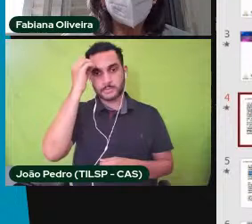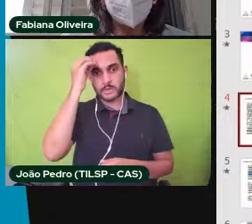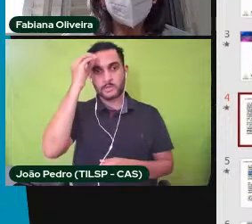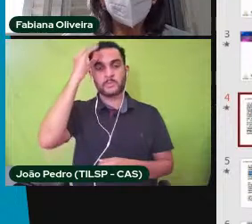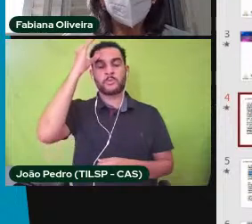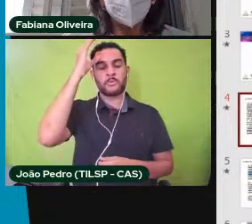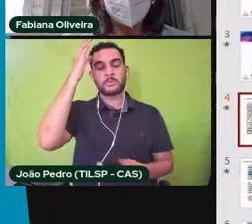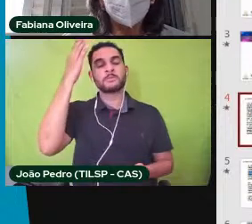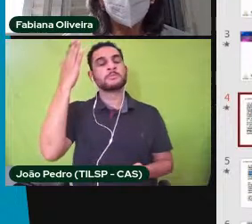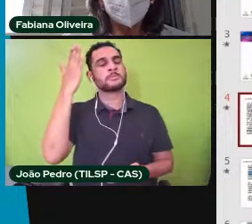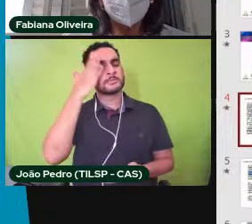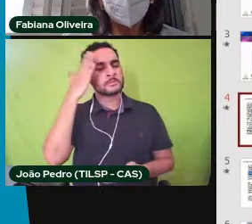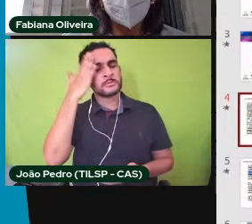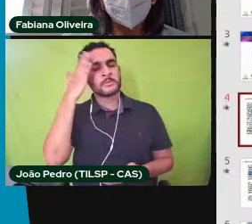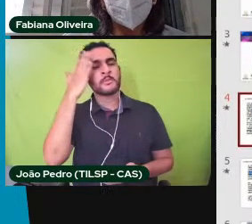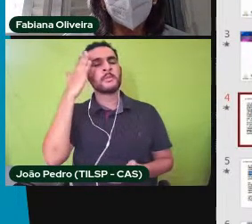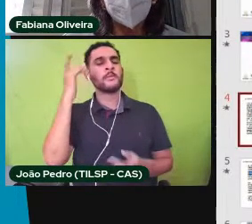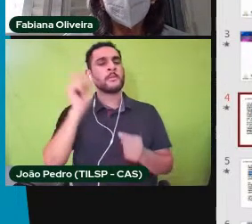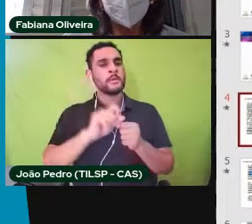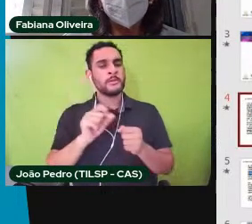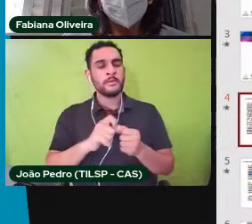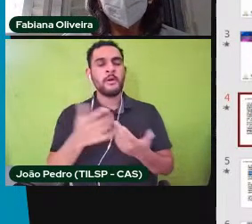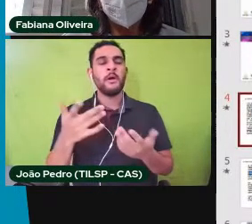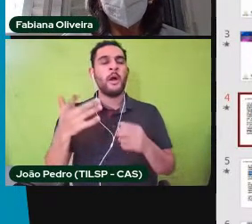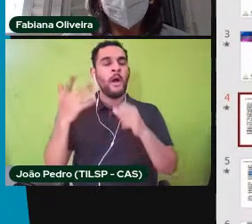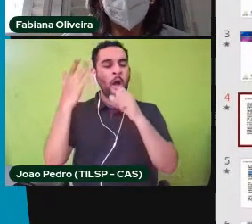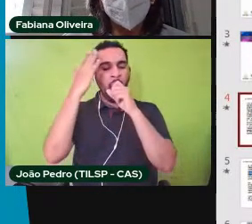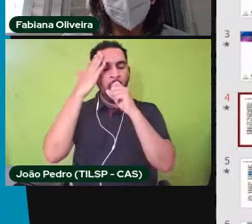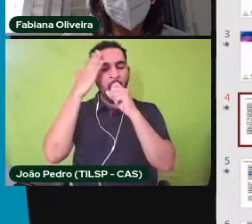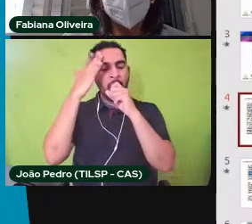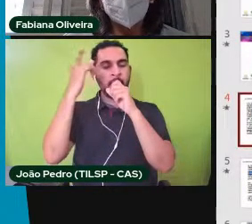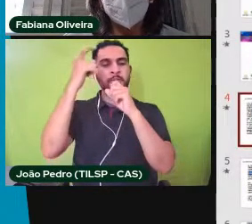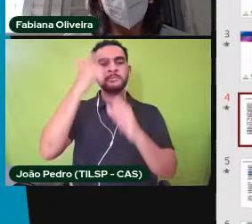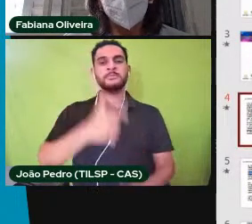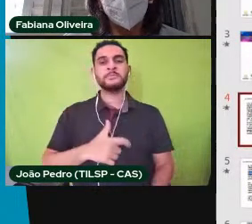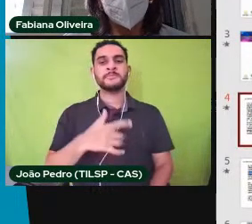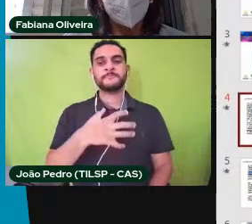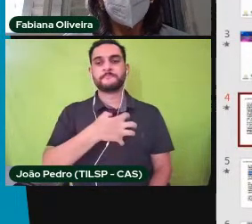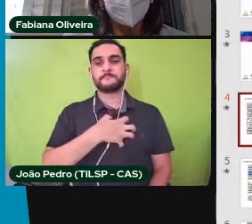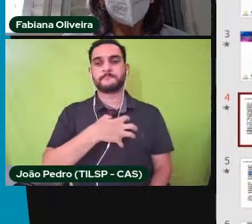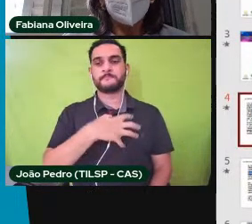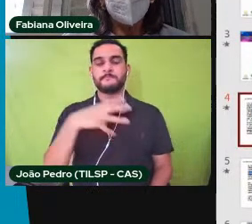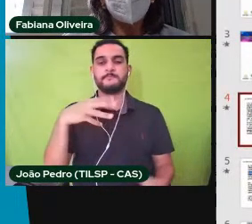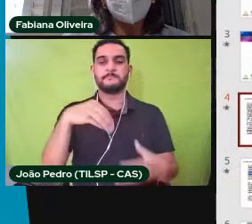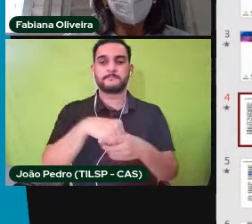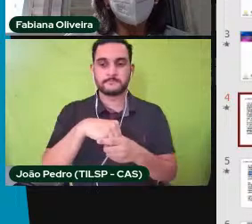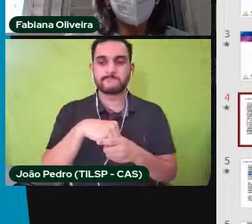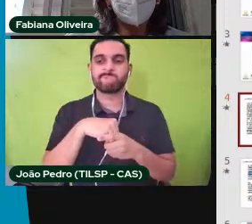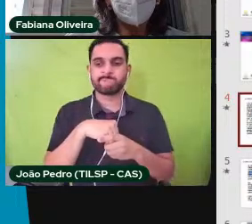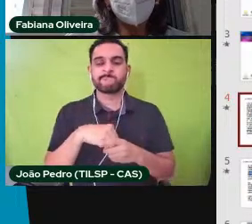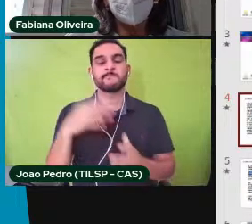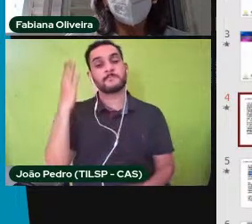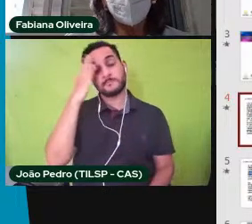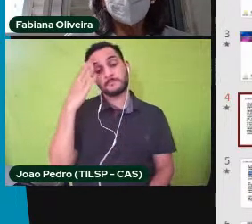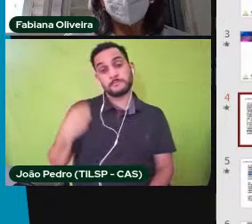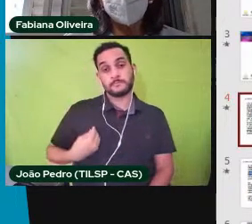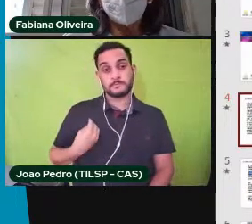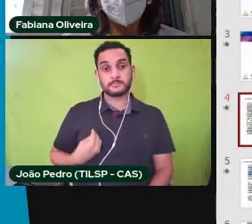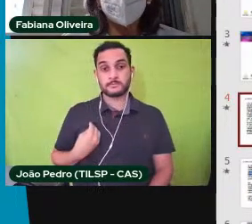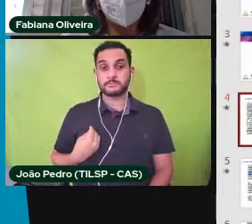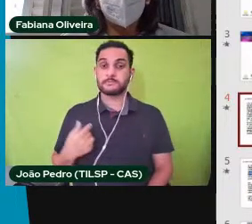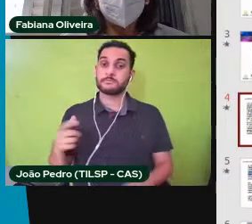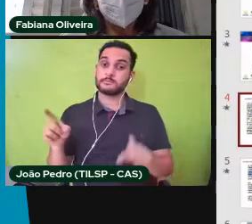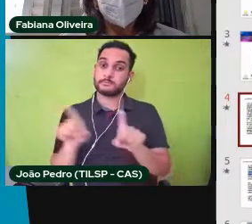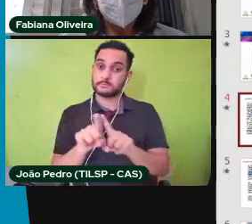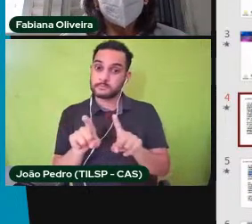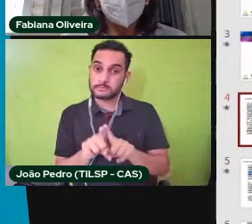saber fazer, de saber ser, de pertencer e saber viver, mas também, e talvez em